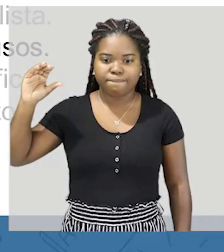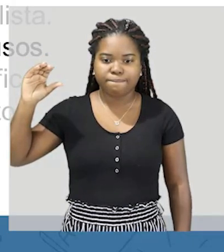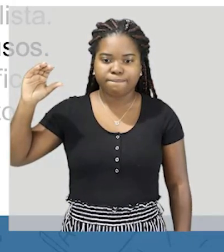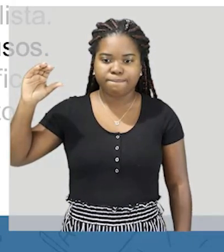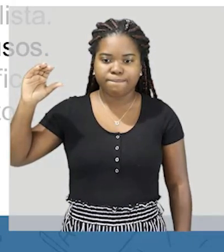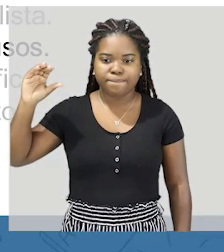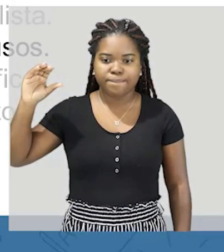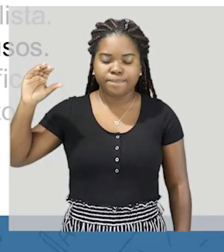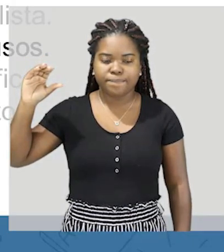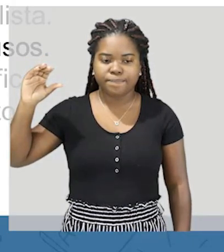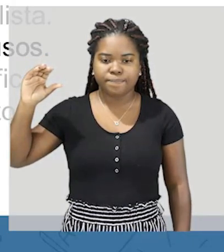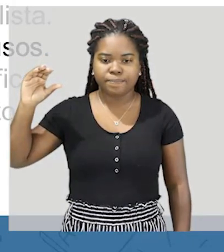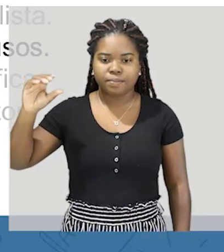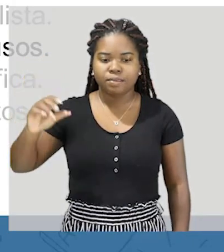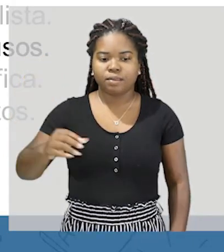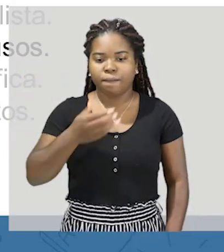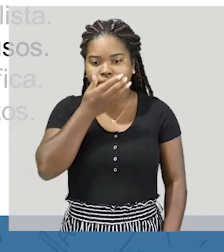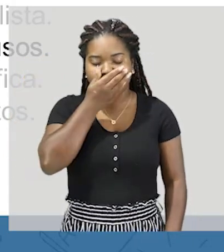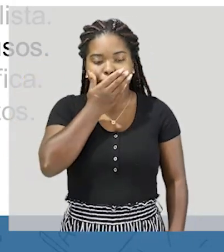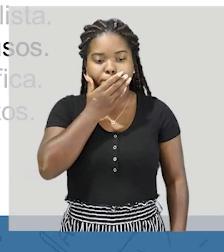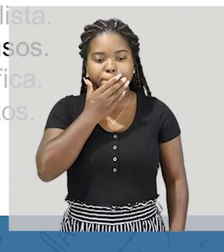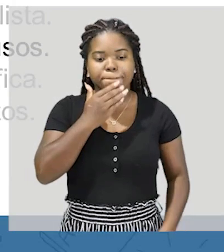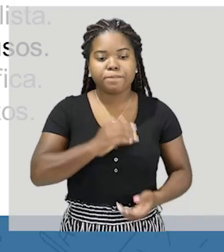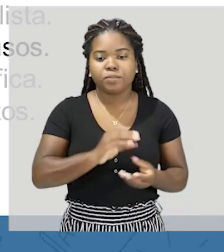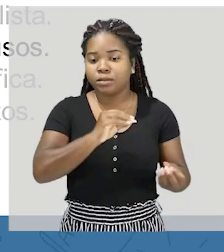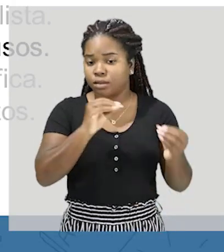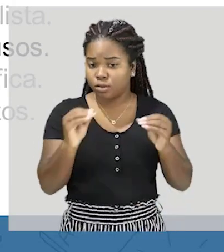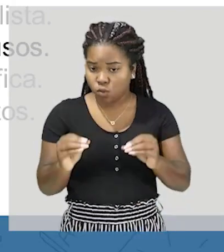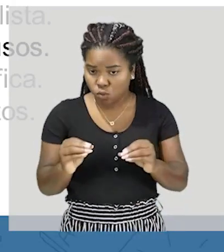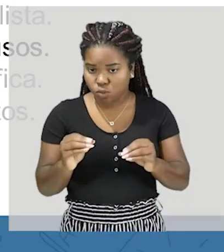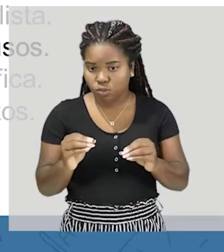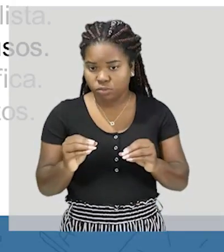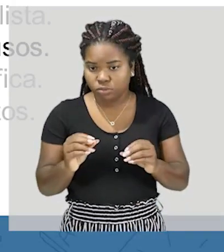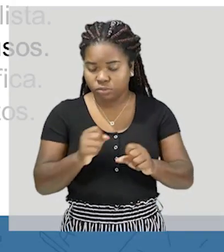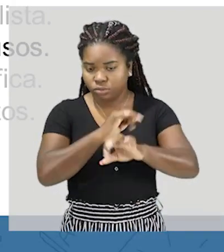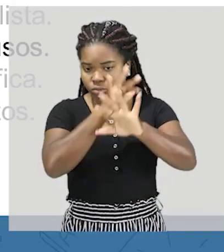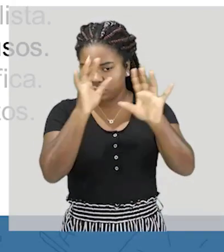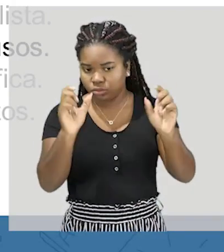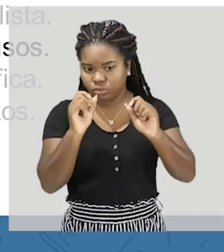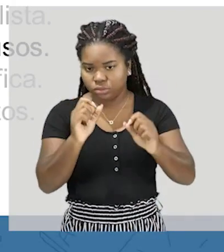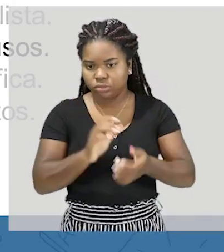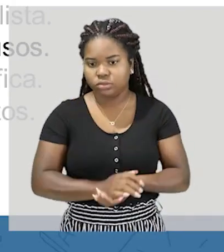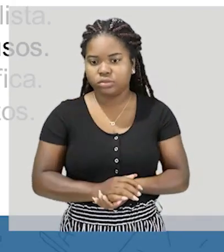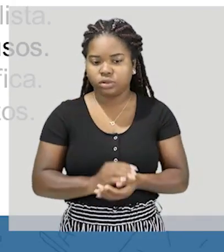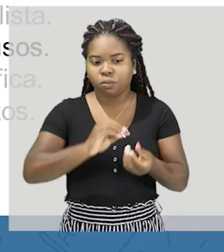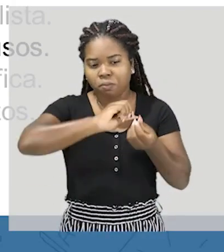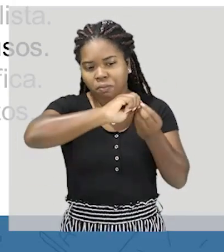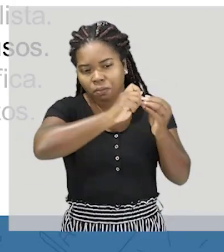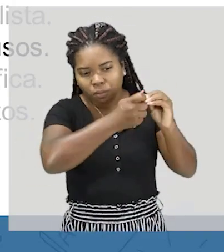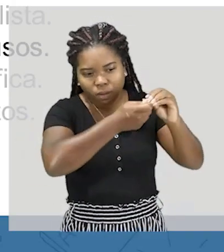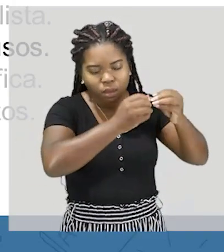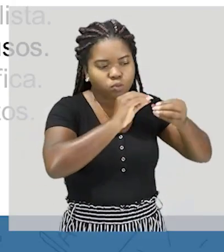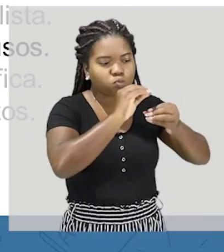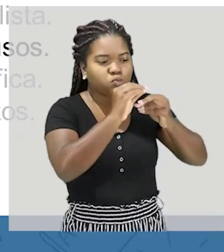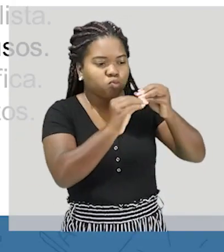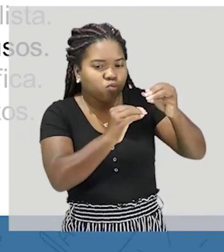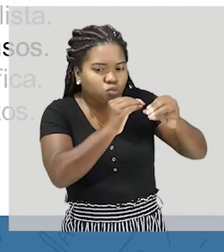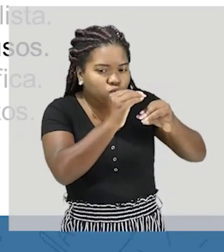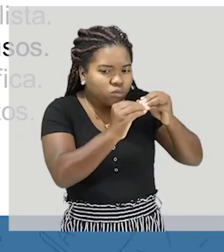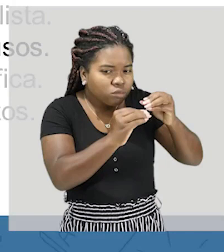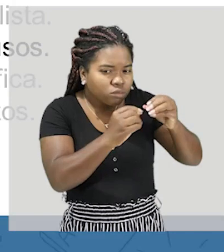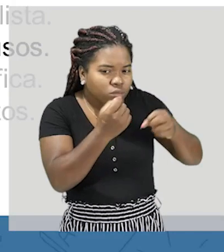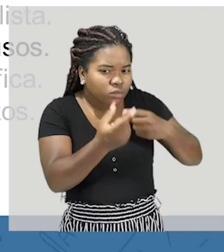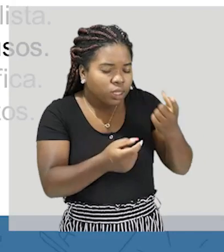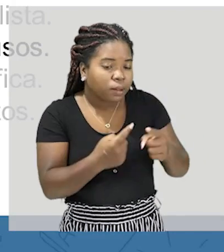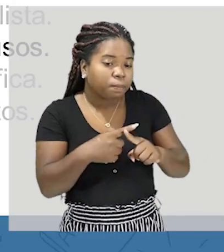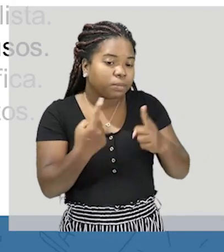para vocês na prática o que é isso. Quando ele coloca isso aqui, deixa clara a sensação de um beijo, talvez, mas é um beijo que proibido